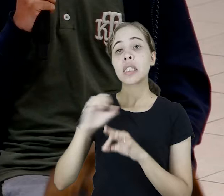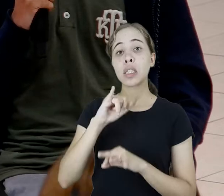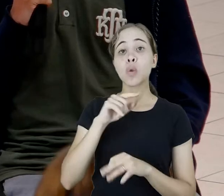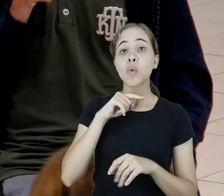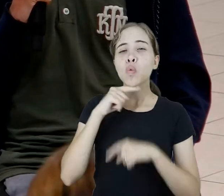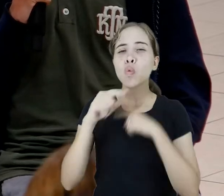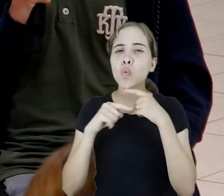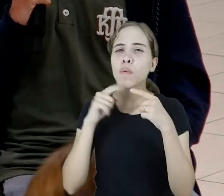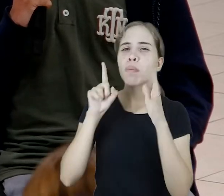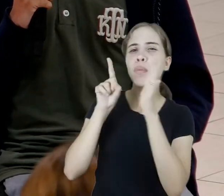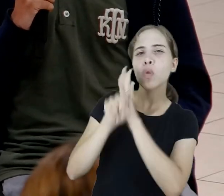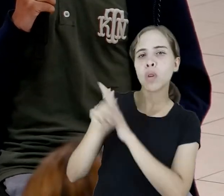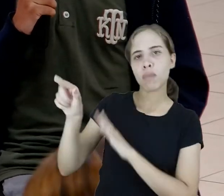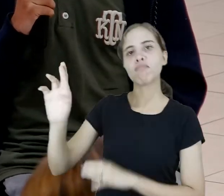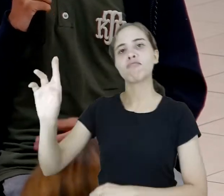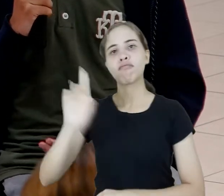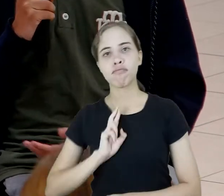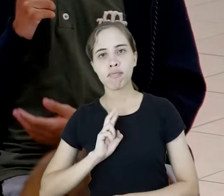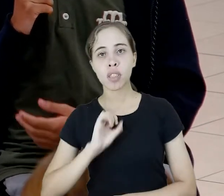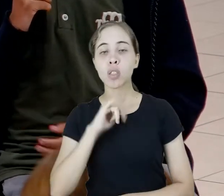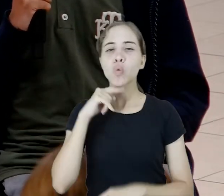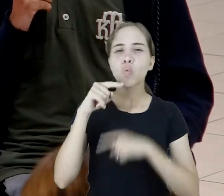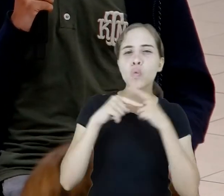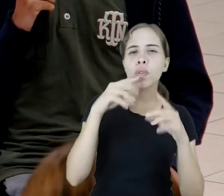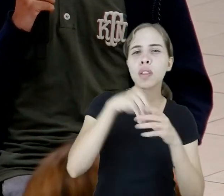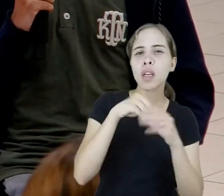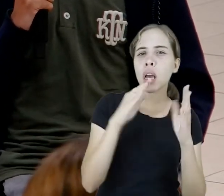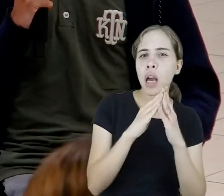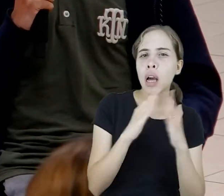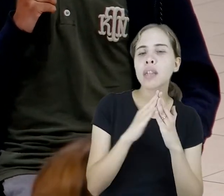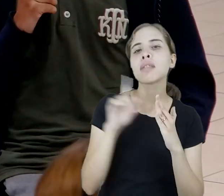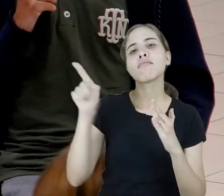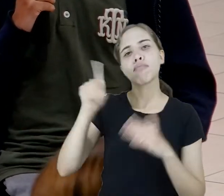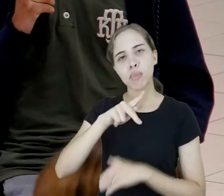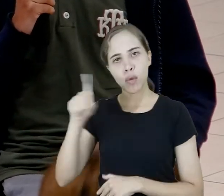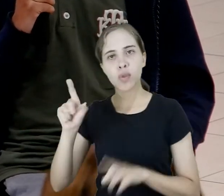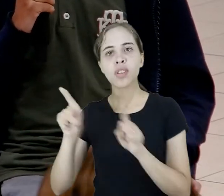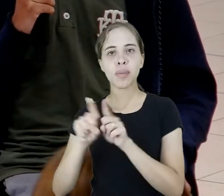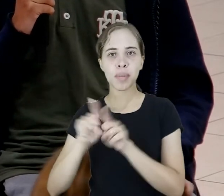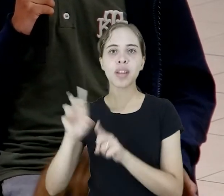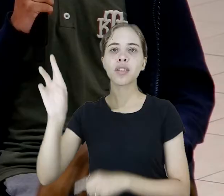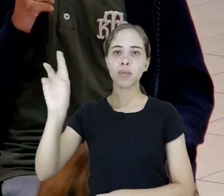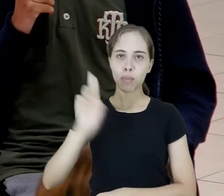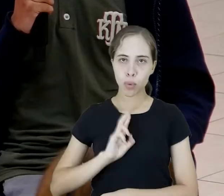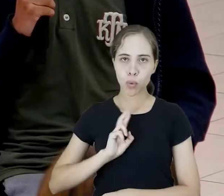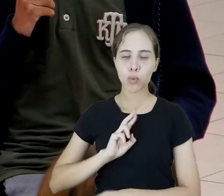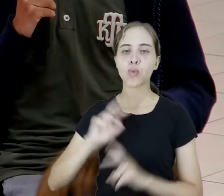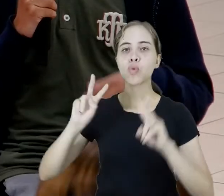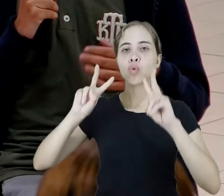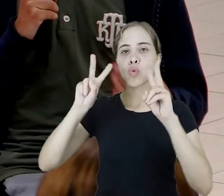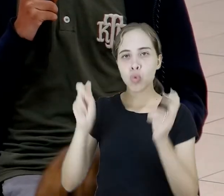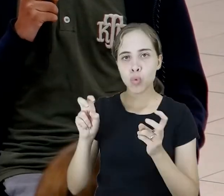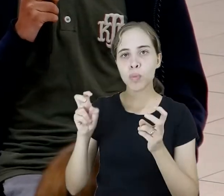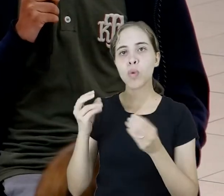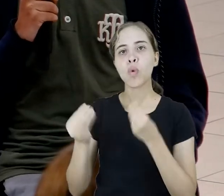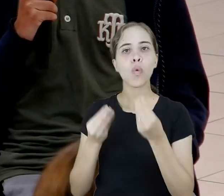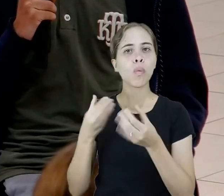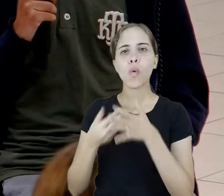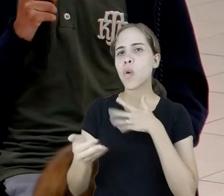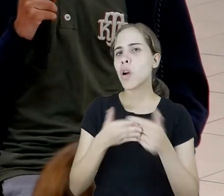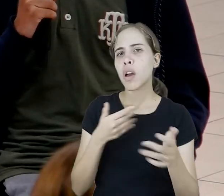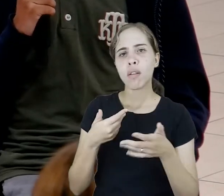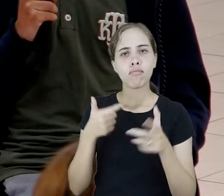responderiam. Se você tivesse alguma dúvida em casa, eles também responderiam para você onde você